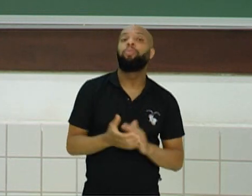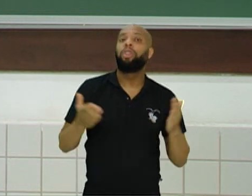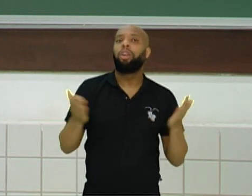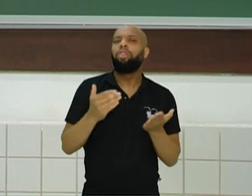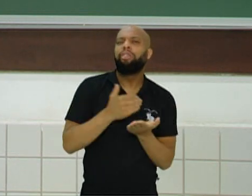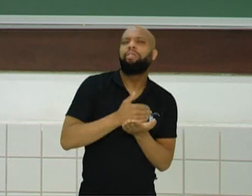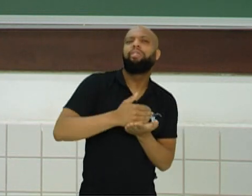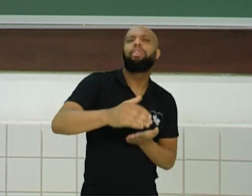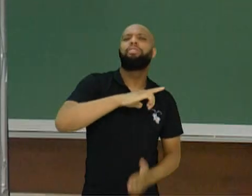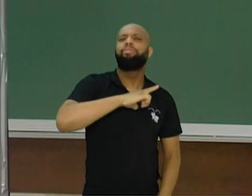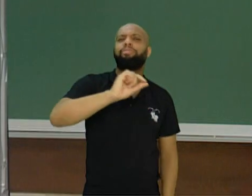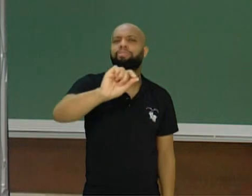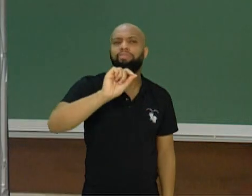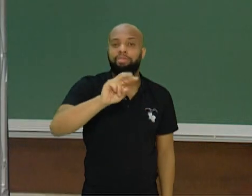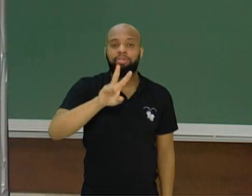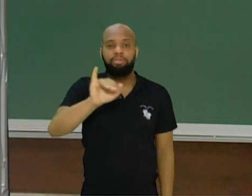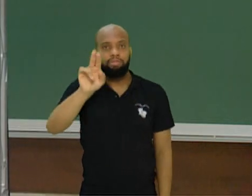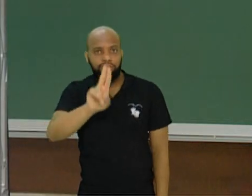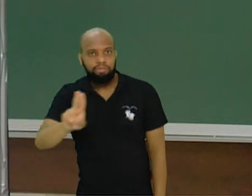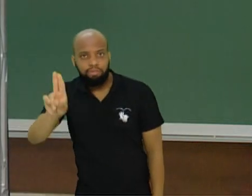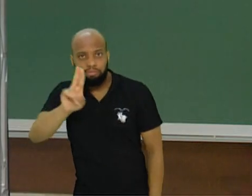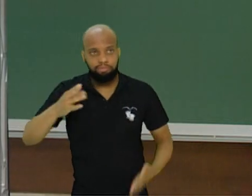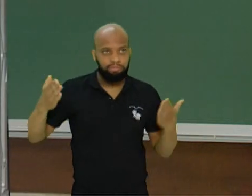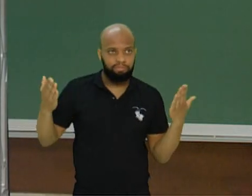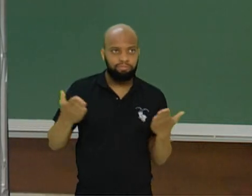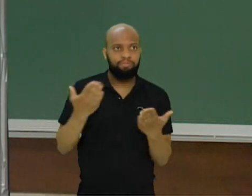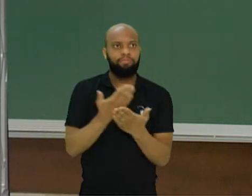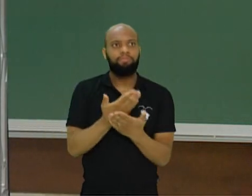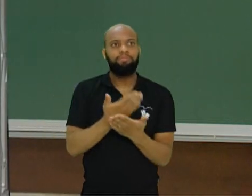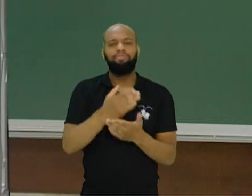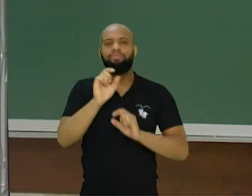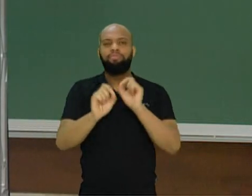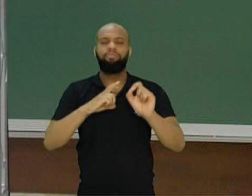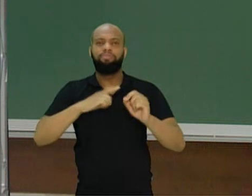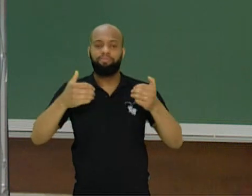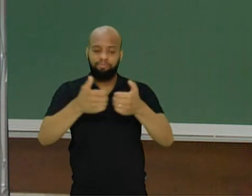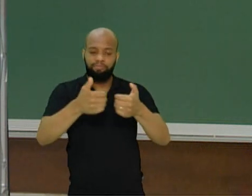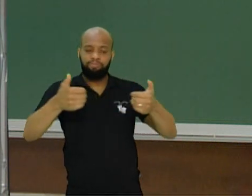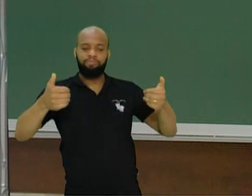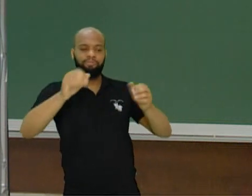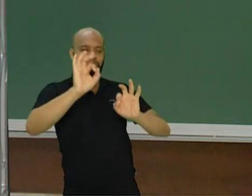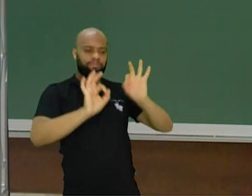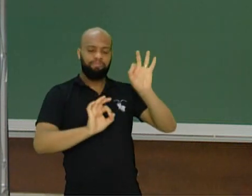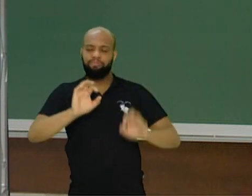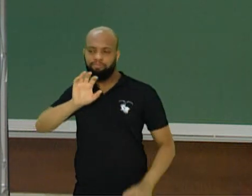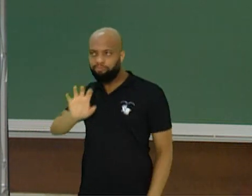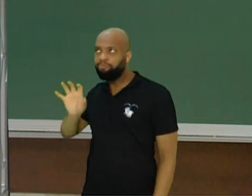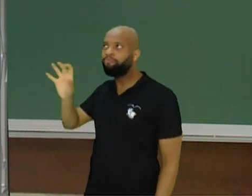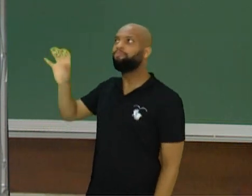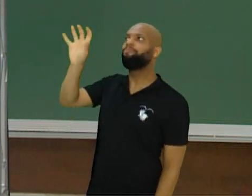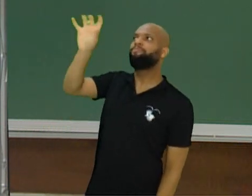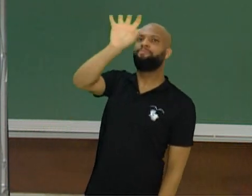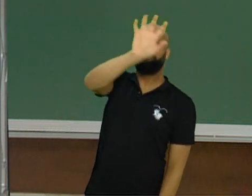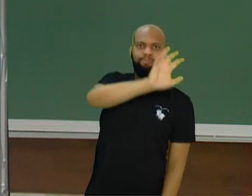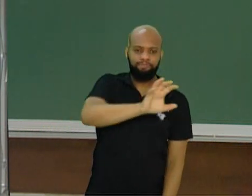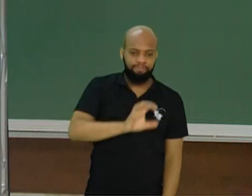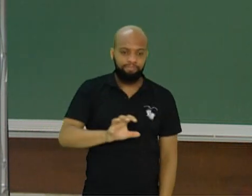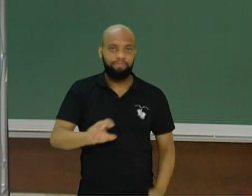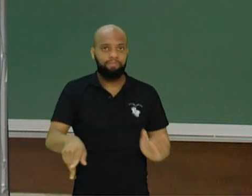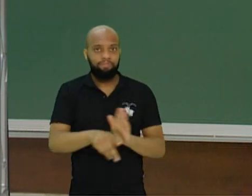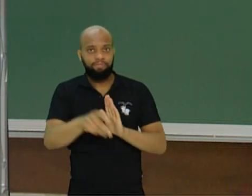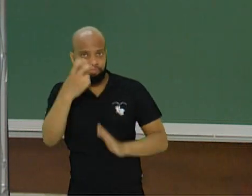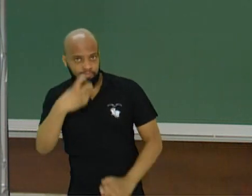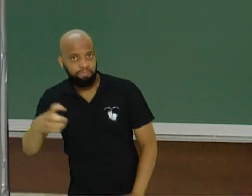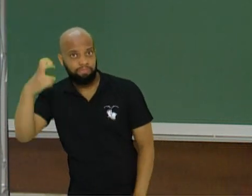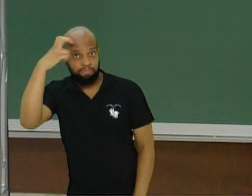né, nós vamos estar utilizando nessa aula a divisão, a regionalização cultural